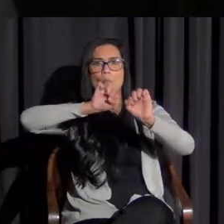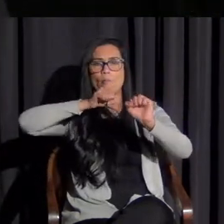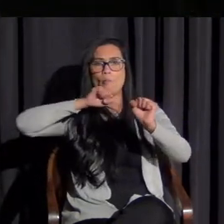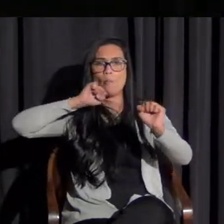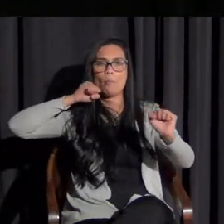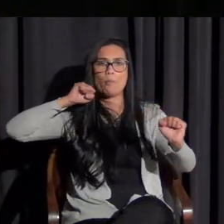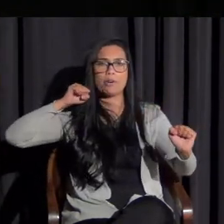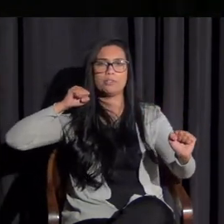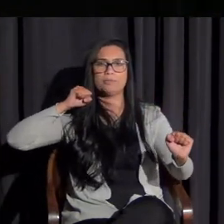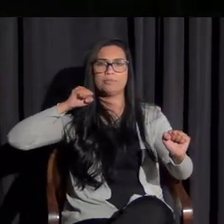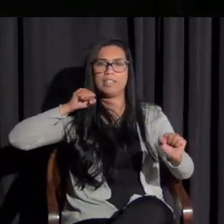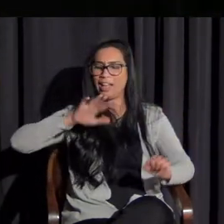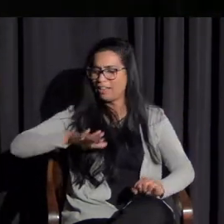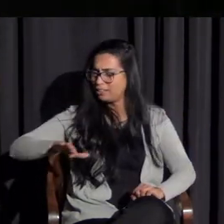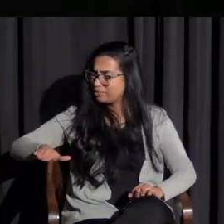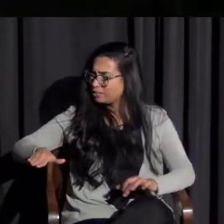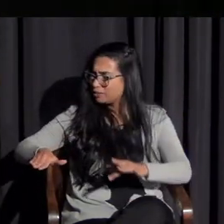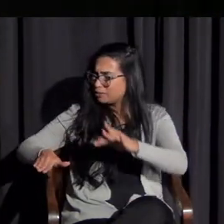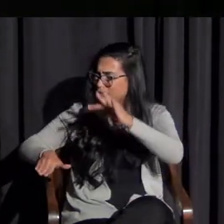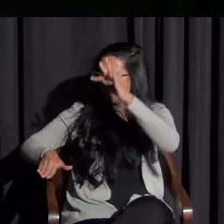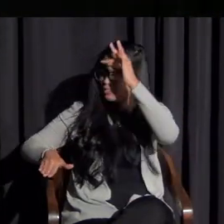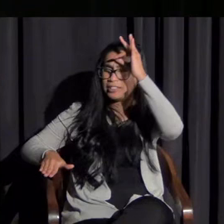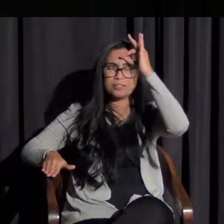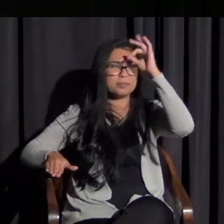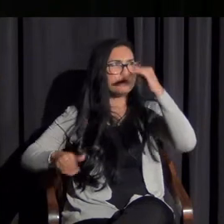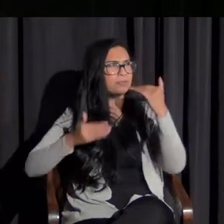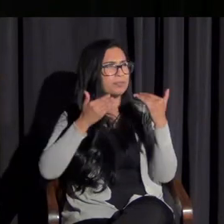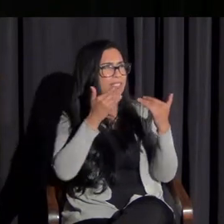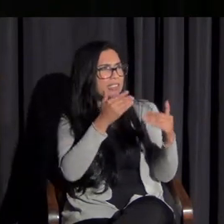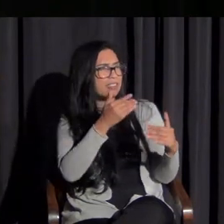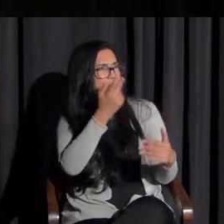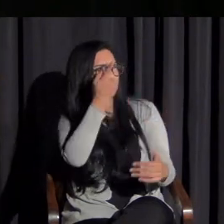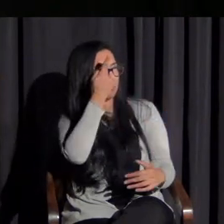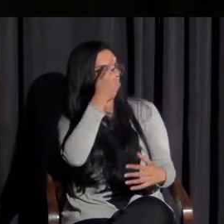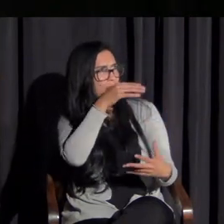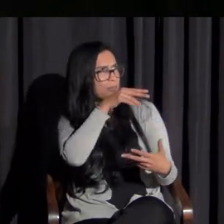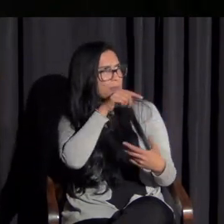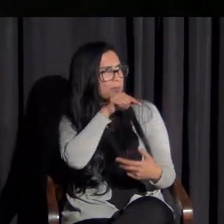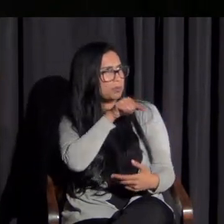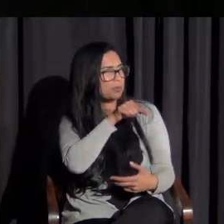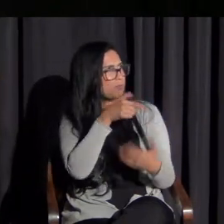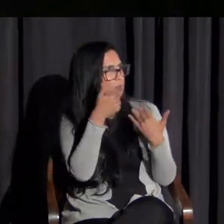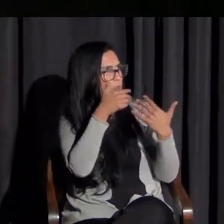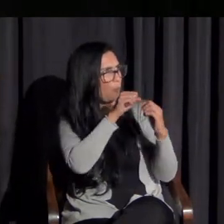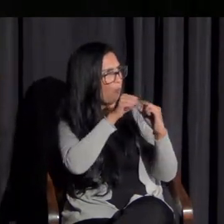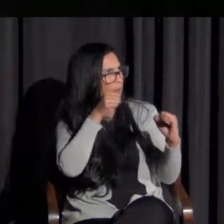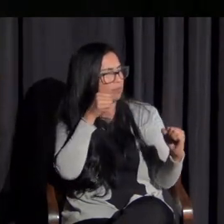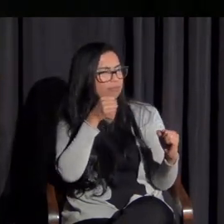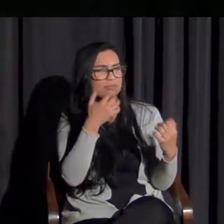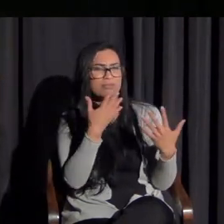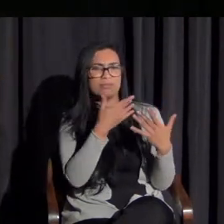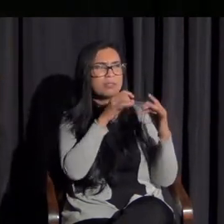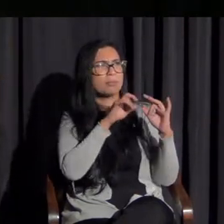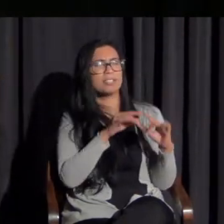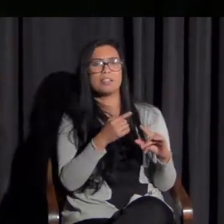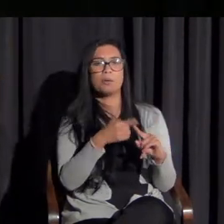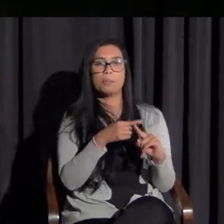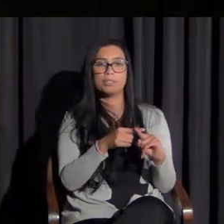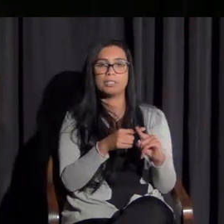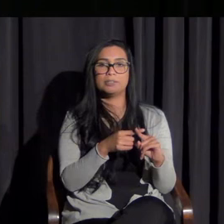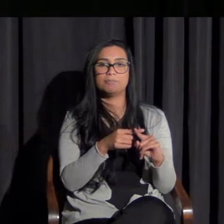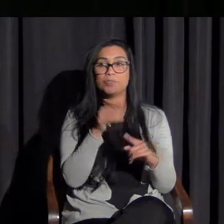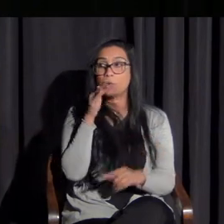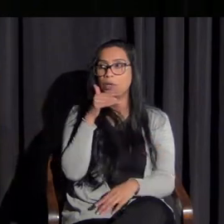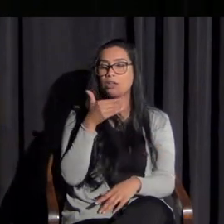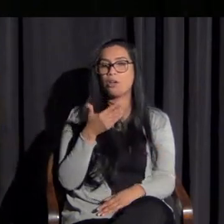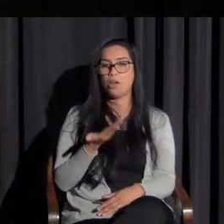contido na fala dessa criança. Bom, aqui é a Igreja Nossa Senhora do Rosário dos Homens Pretos. Emblematicamente, né,